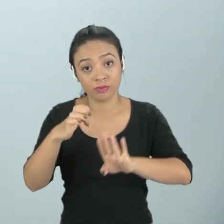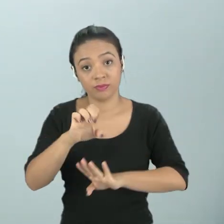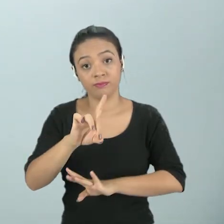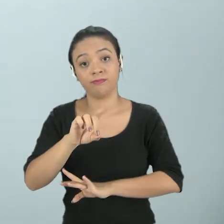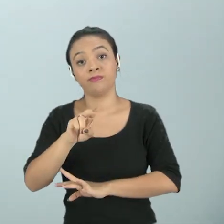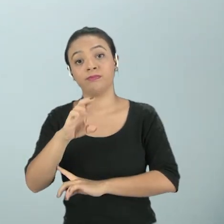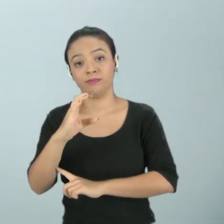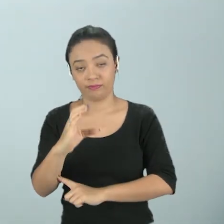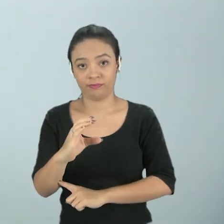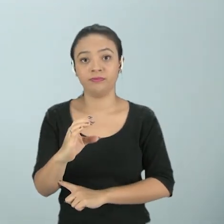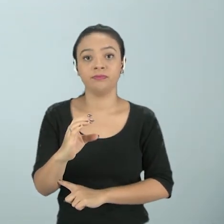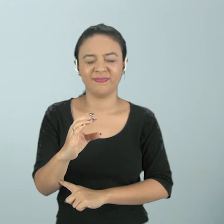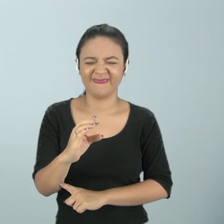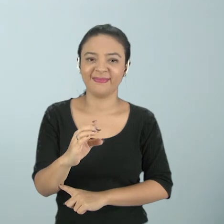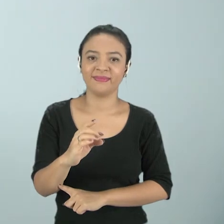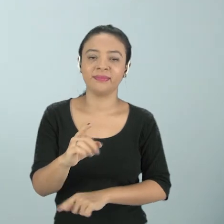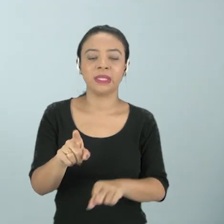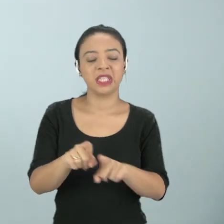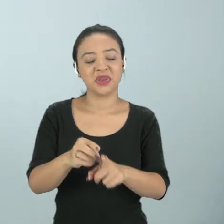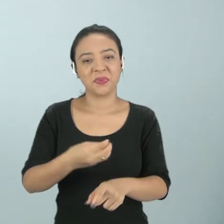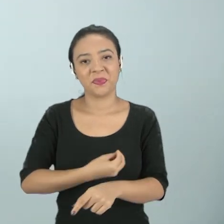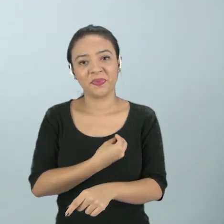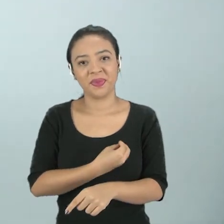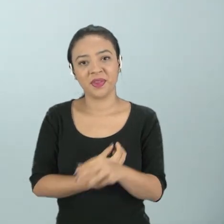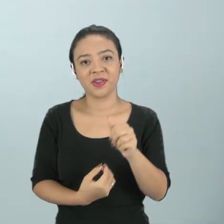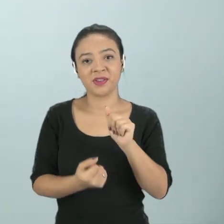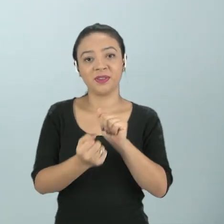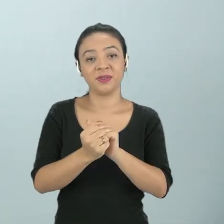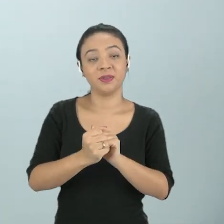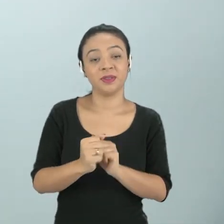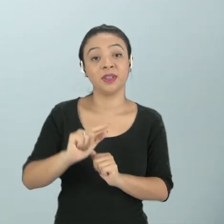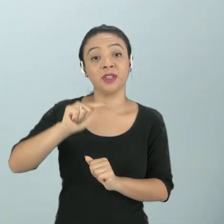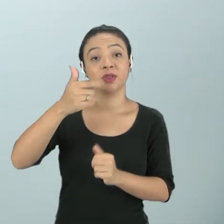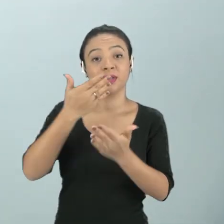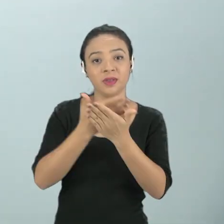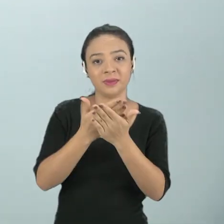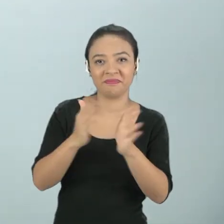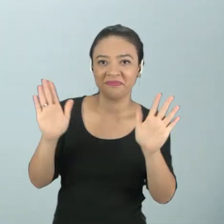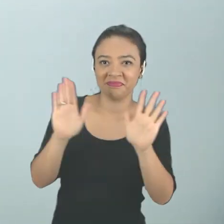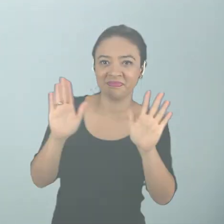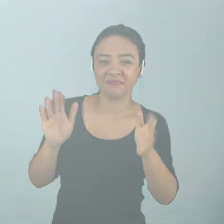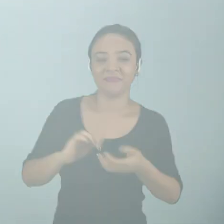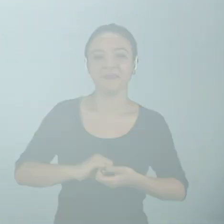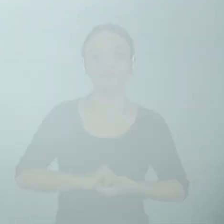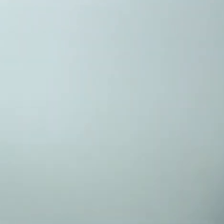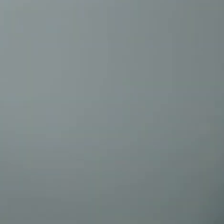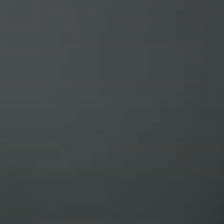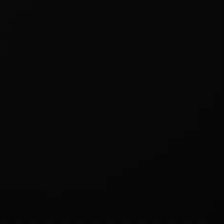plataforma Eduque e fique com a gente aí nas próximas aulas. Até mais!